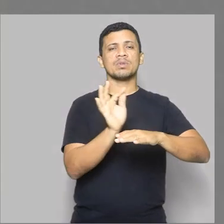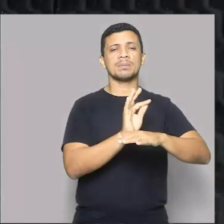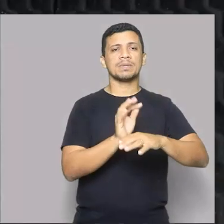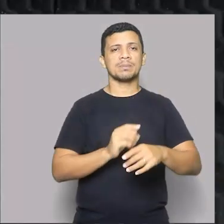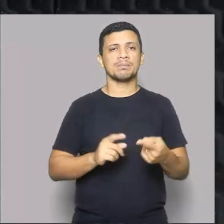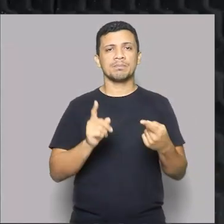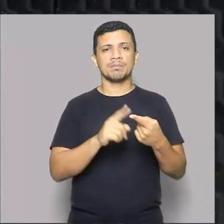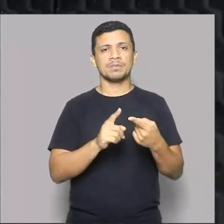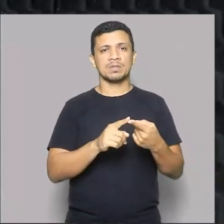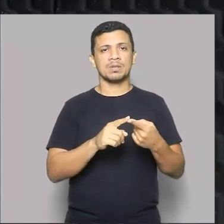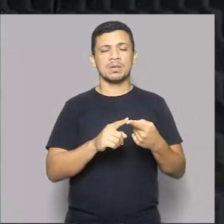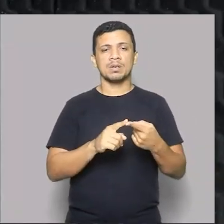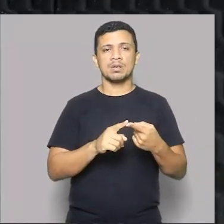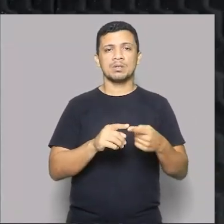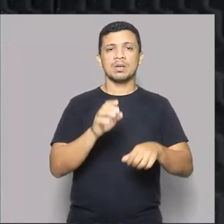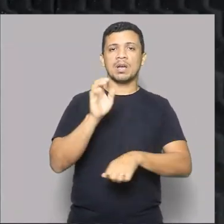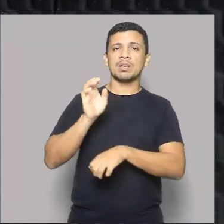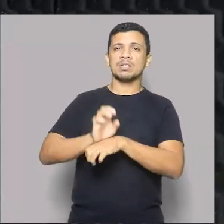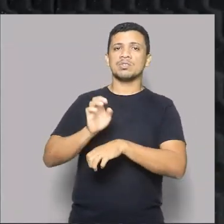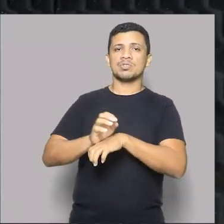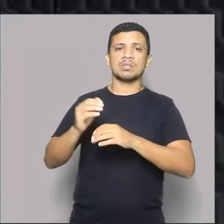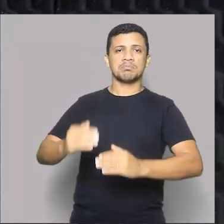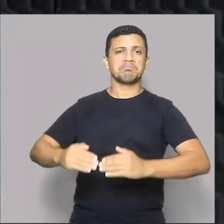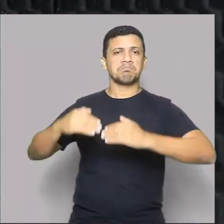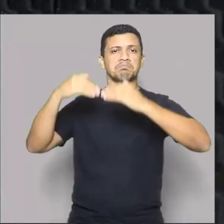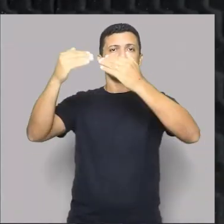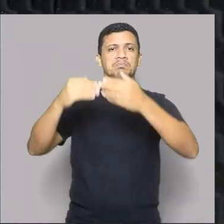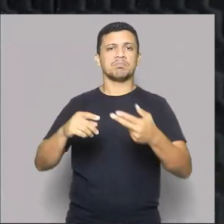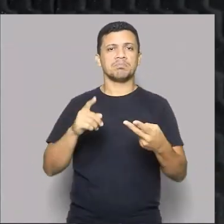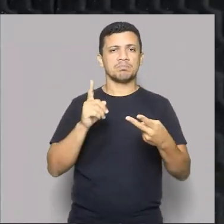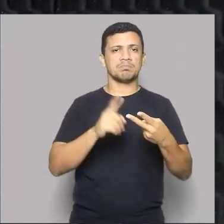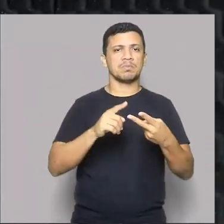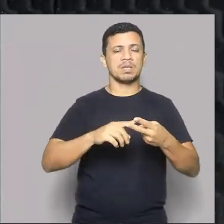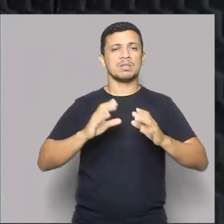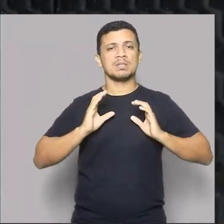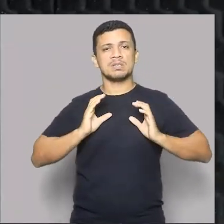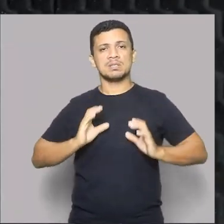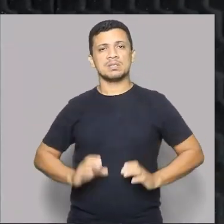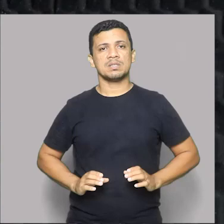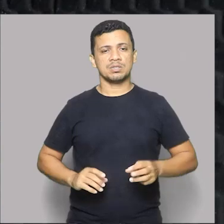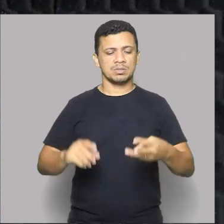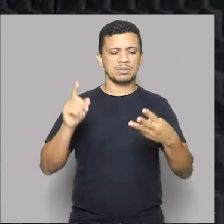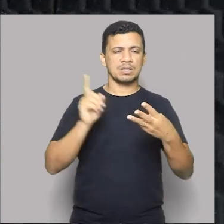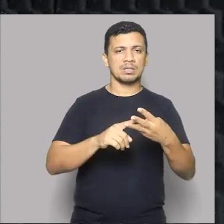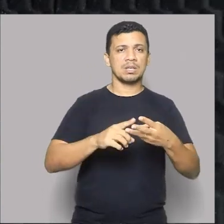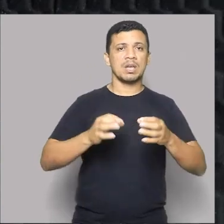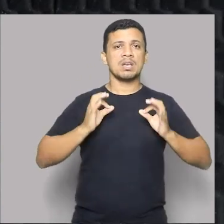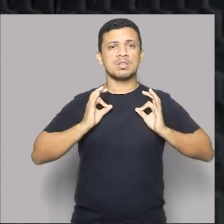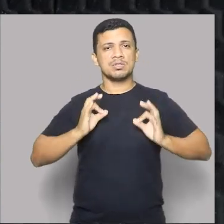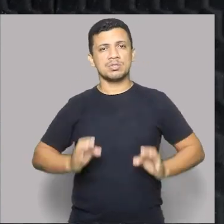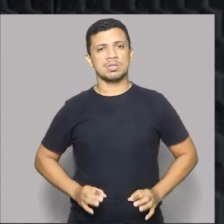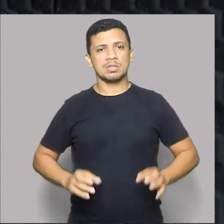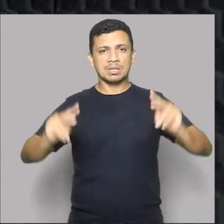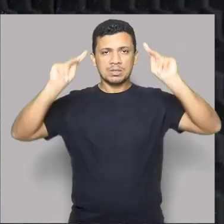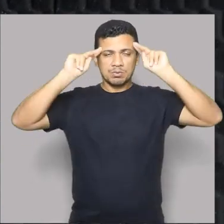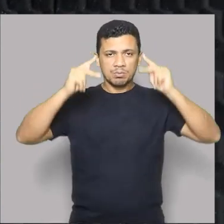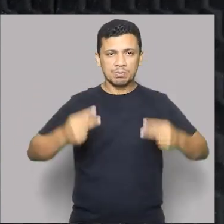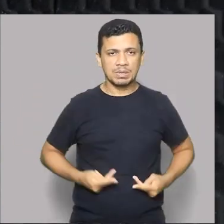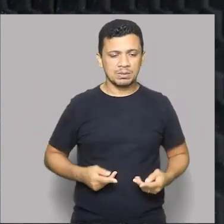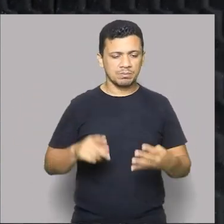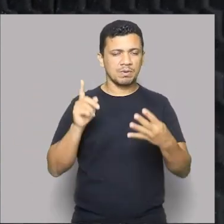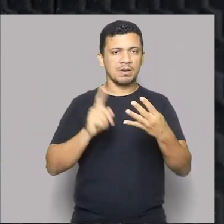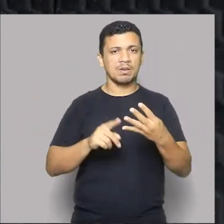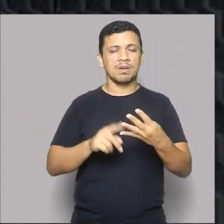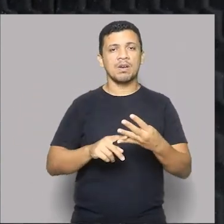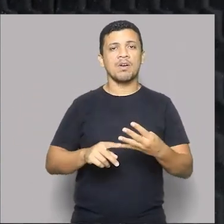palavras: soberania do Estado, cidadania, dignidade da pessoa humana, valores sociais